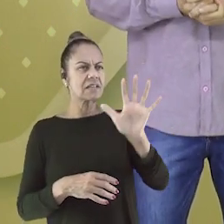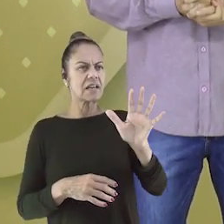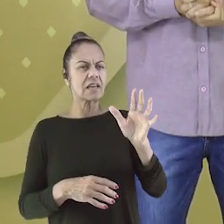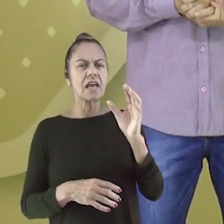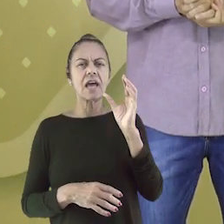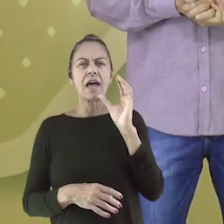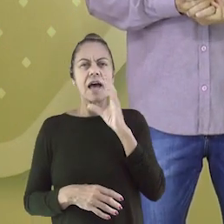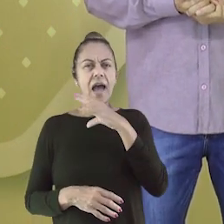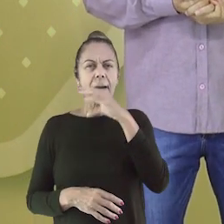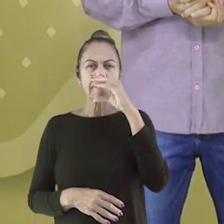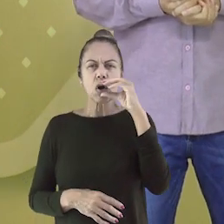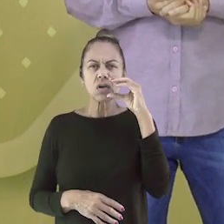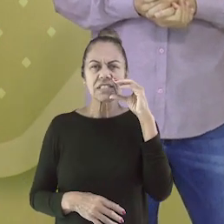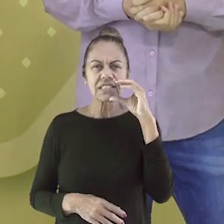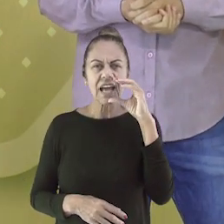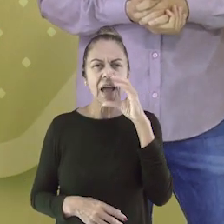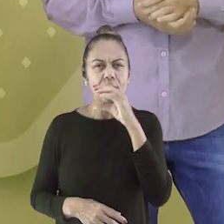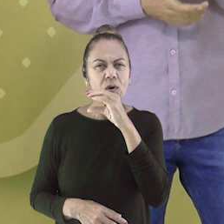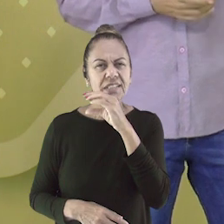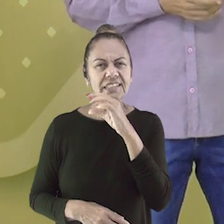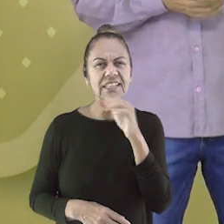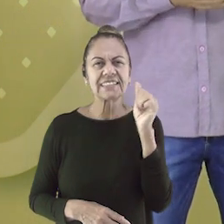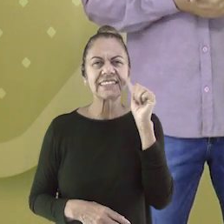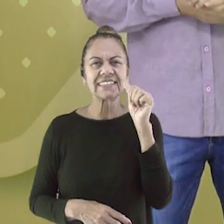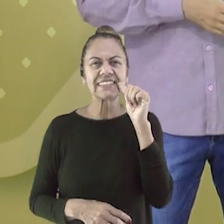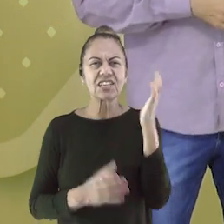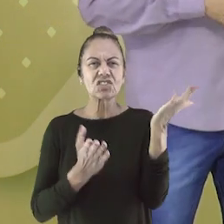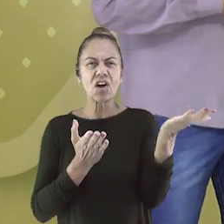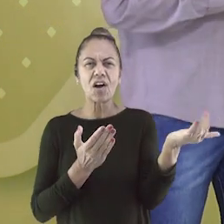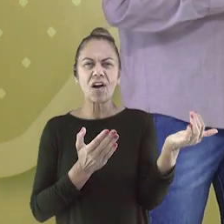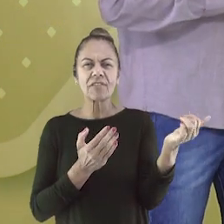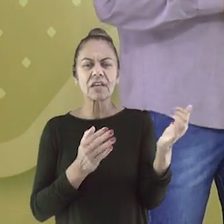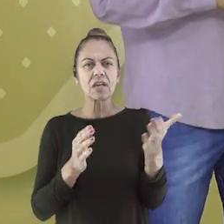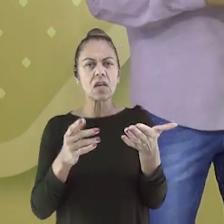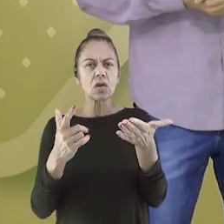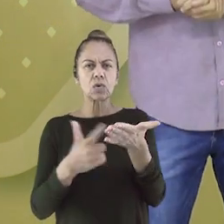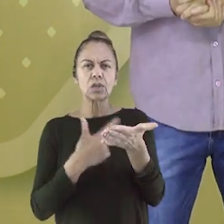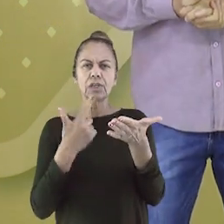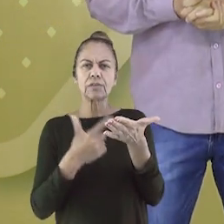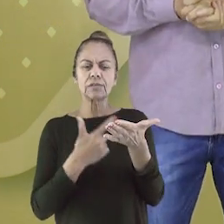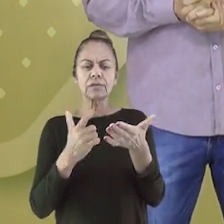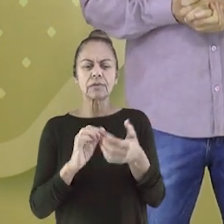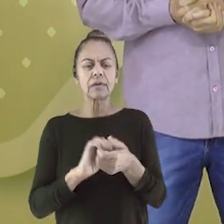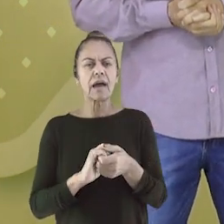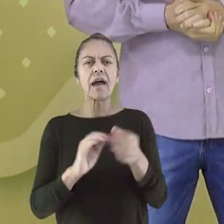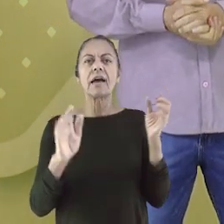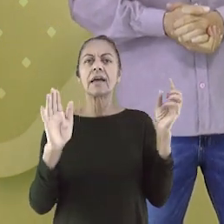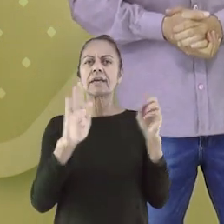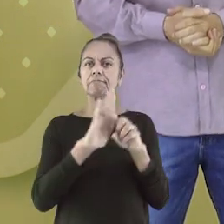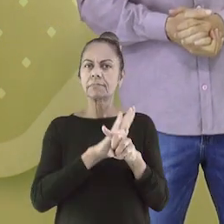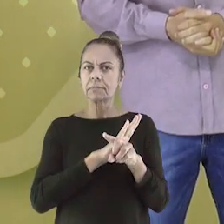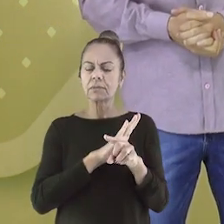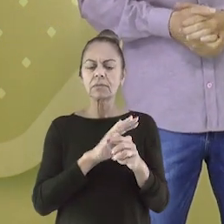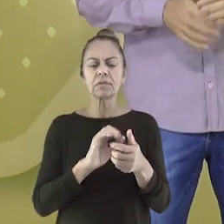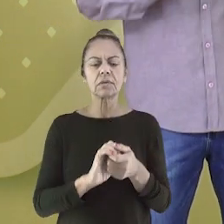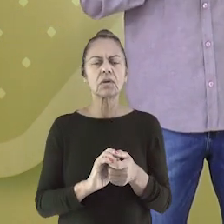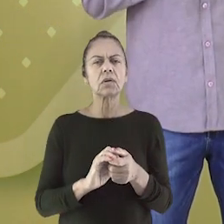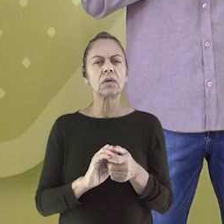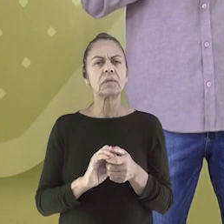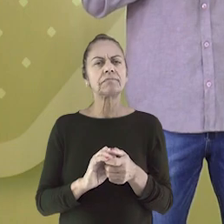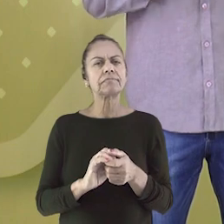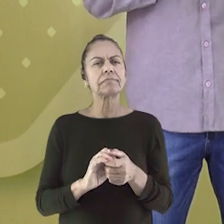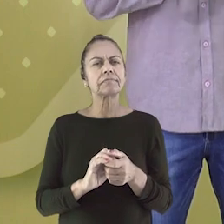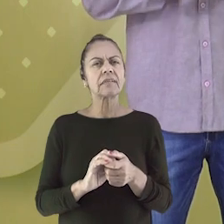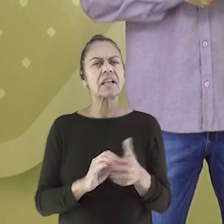para vocês. Diante da imagem Moça com Livro, que você está vendo aqui, de José Almeida Júnior,